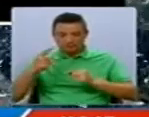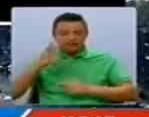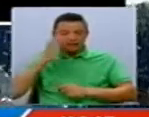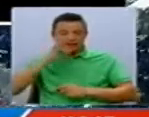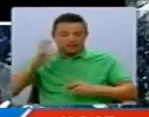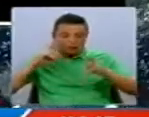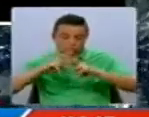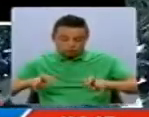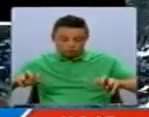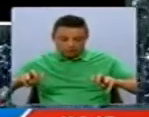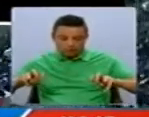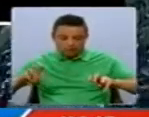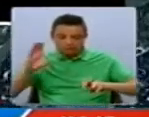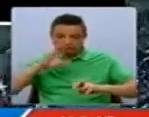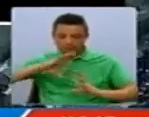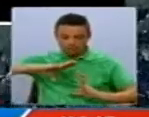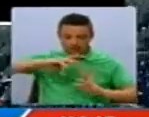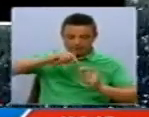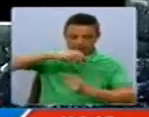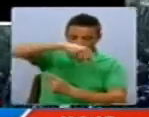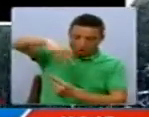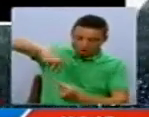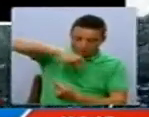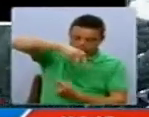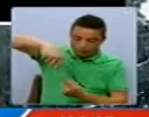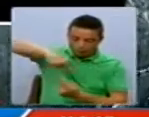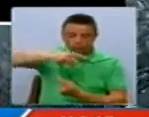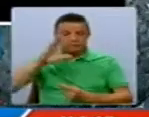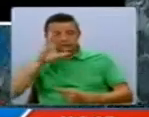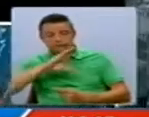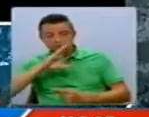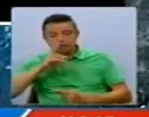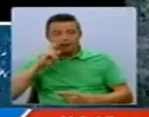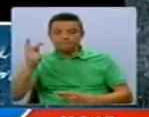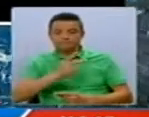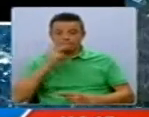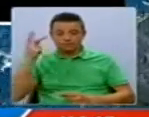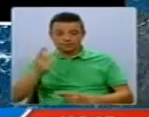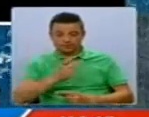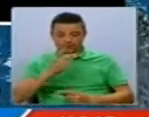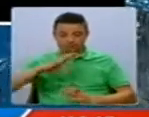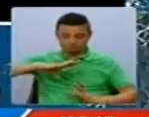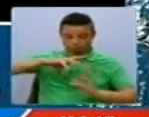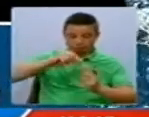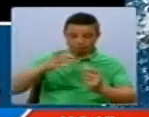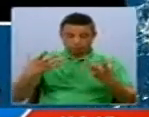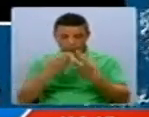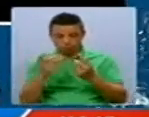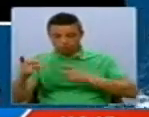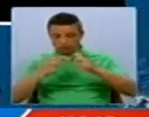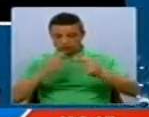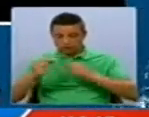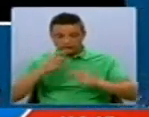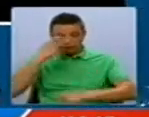se esse espectro nos conta se tem planetas à volta, e que tipo de planetas são e como é que tem sido a vida desses planetas à volta das estrelas. E geralmente os